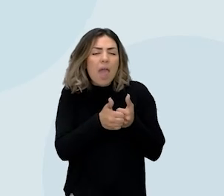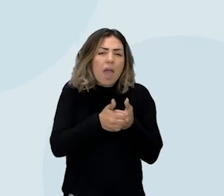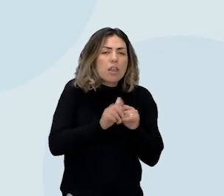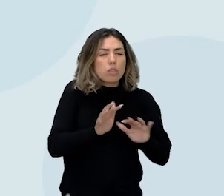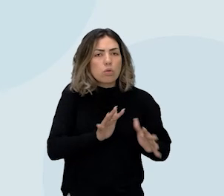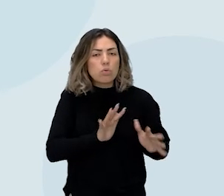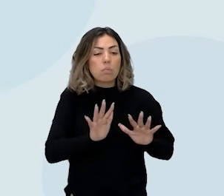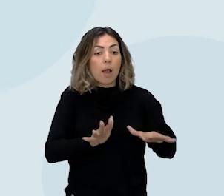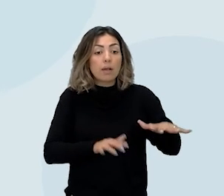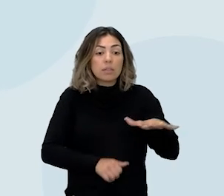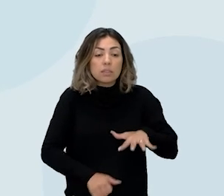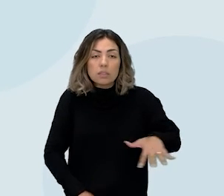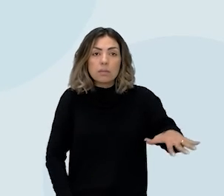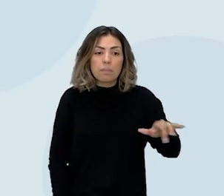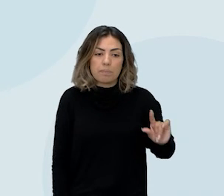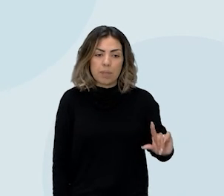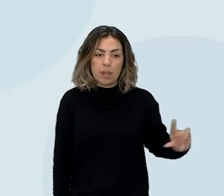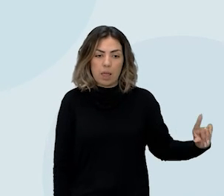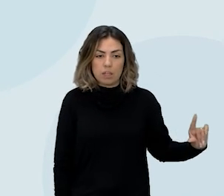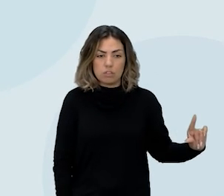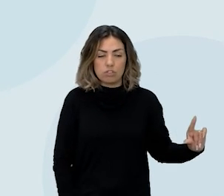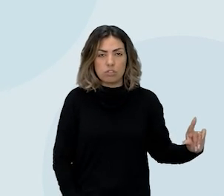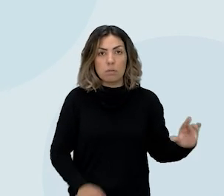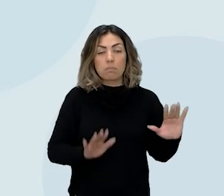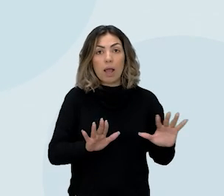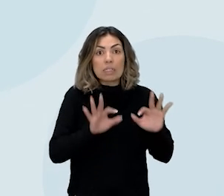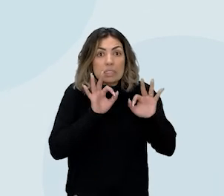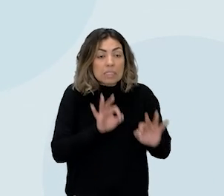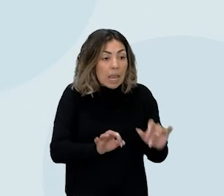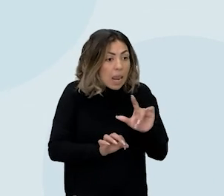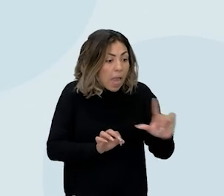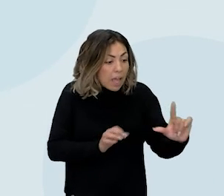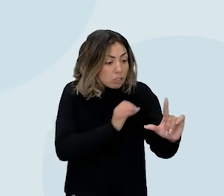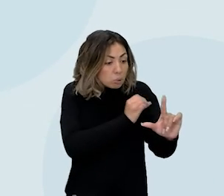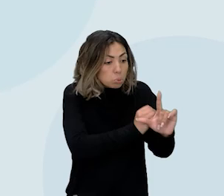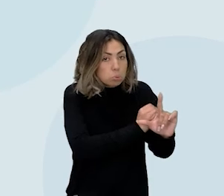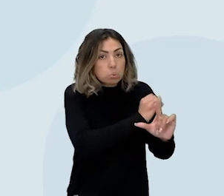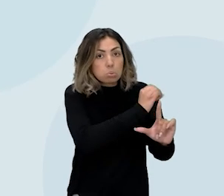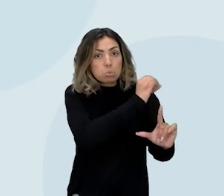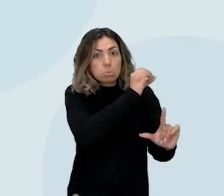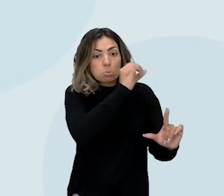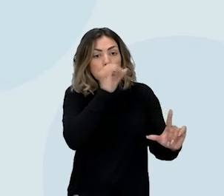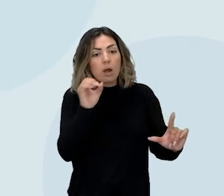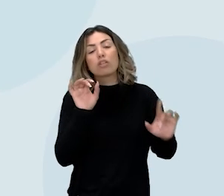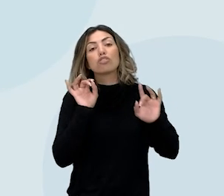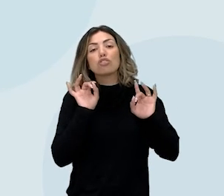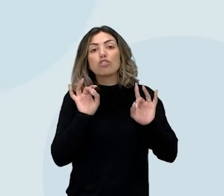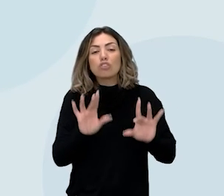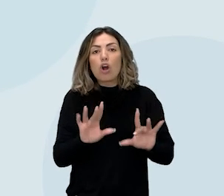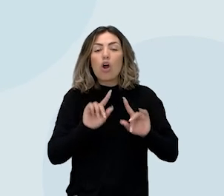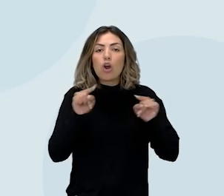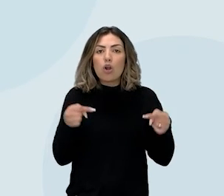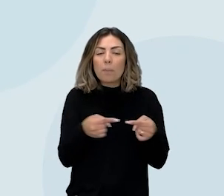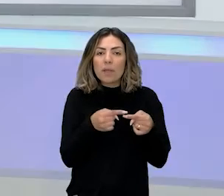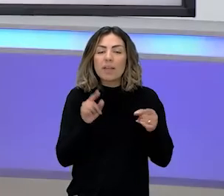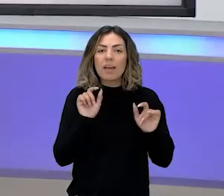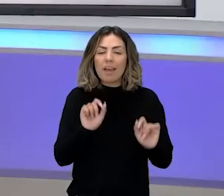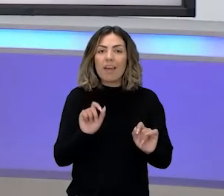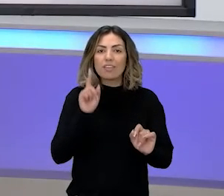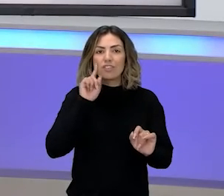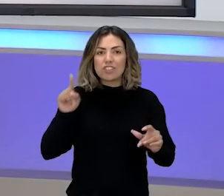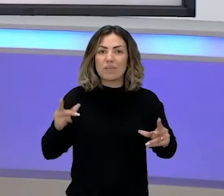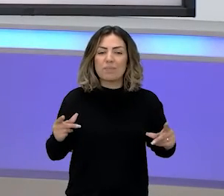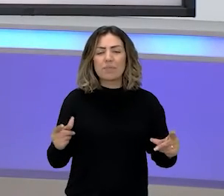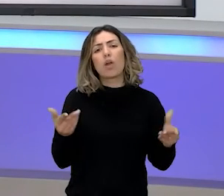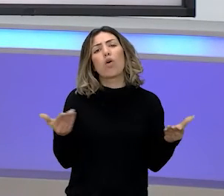leste, não exatamente no leste. Para nascer exatamente no leste é a região do equinócio, tá bom? E nós vamos ficar por aqui. Eu